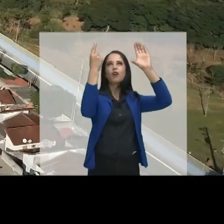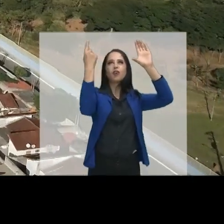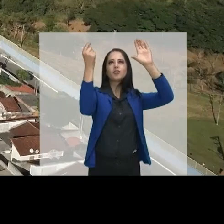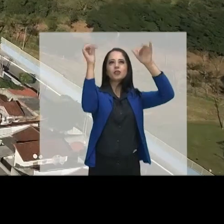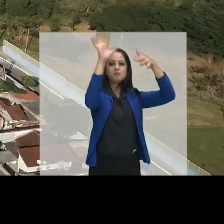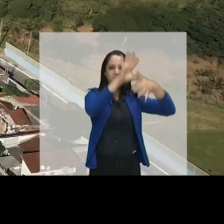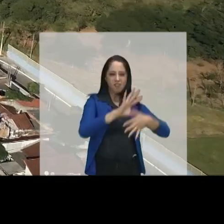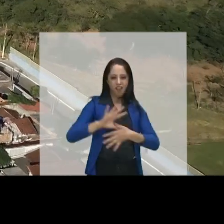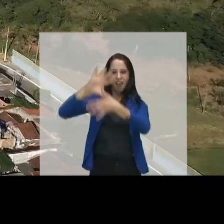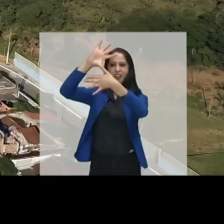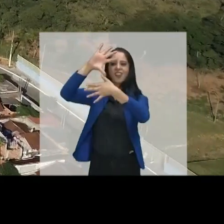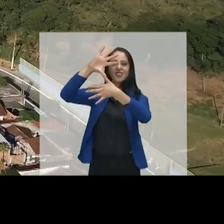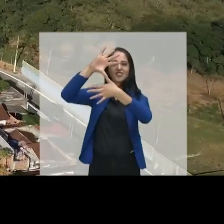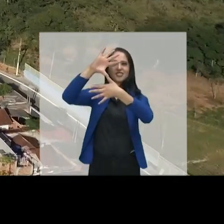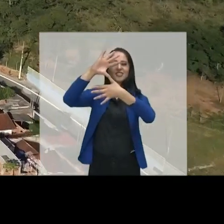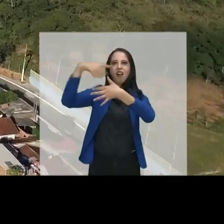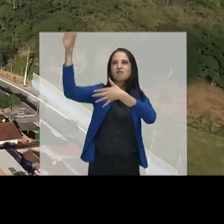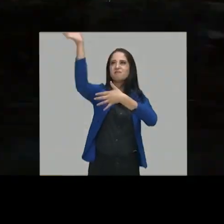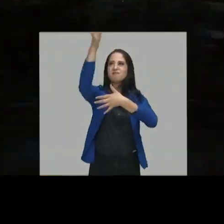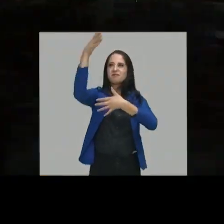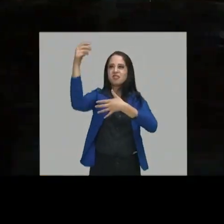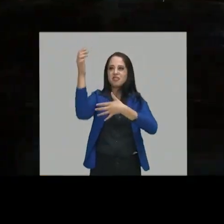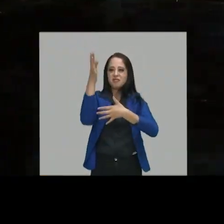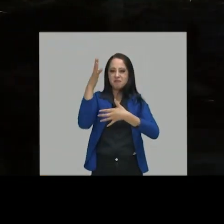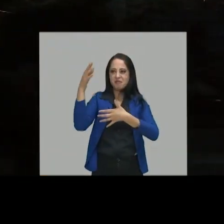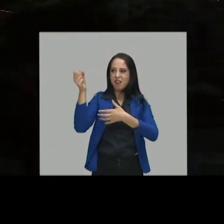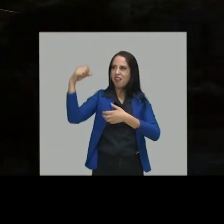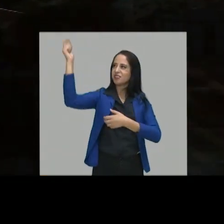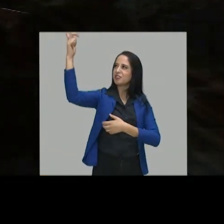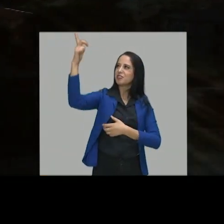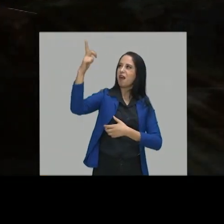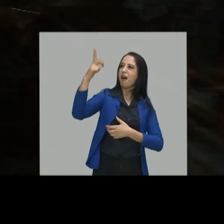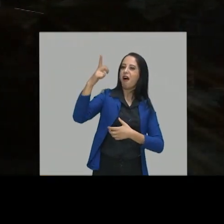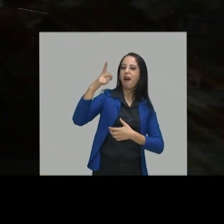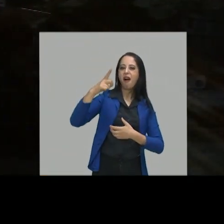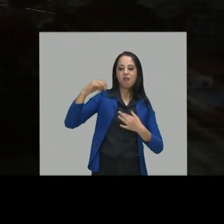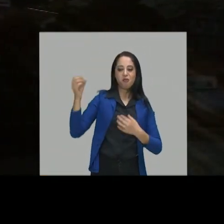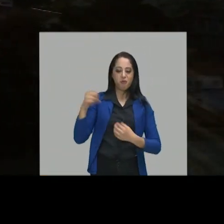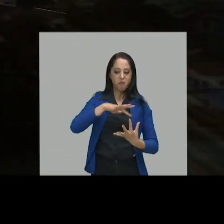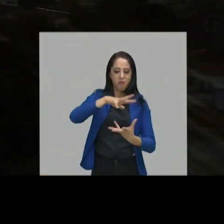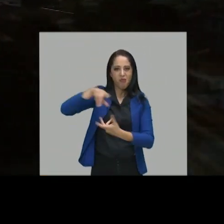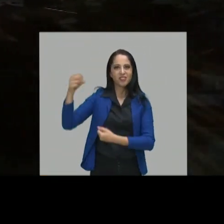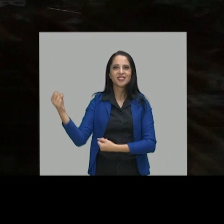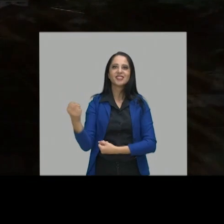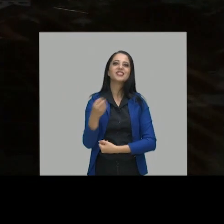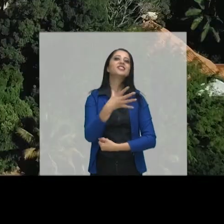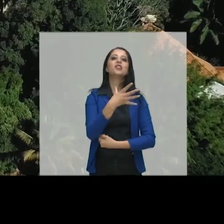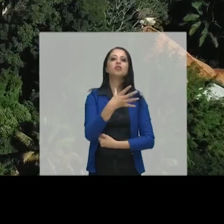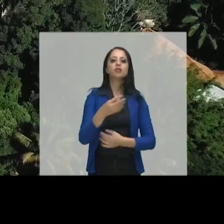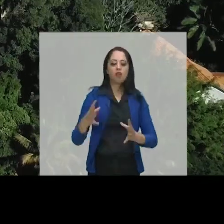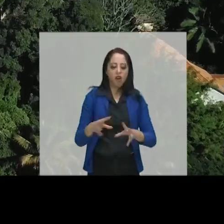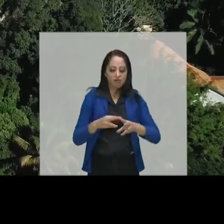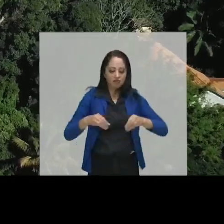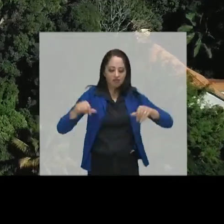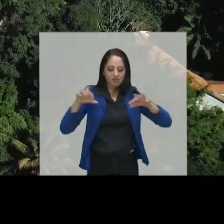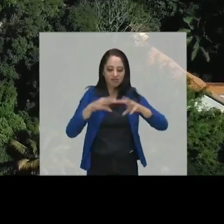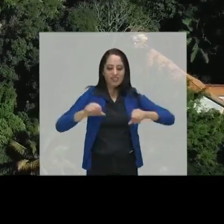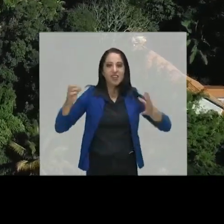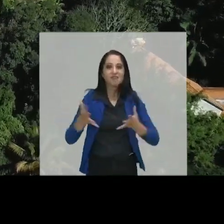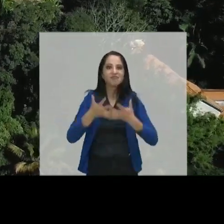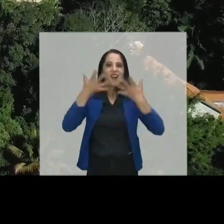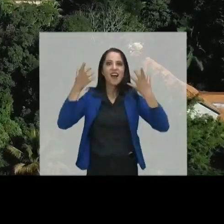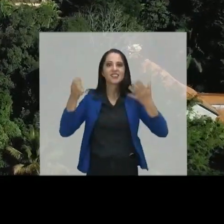ao Brasil, farão da América, iluminado ao sol do novo mundo. Do que a